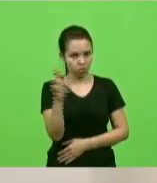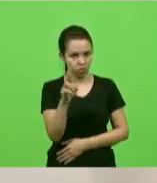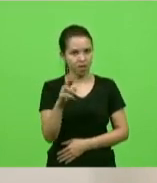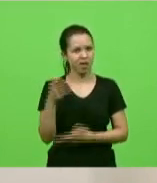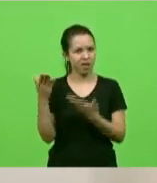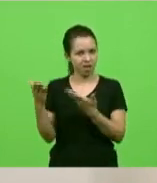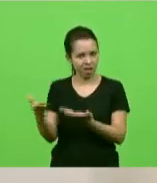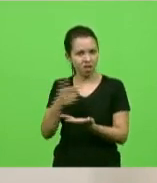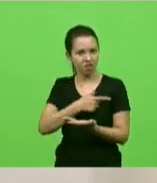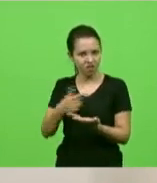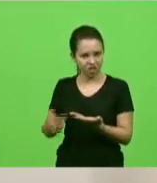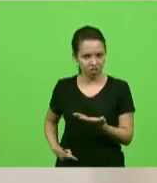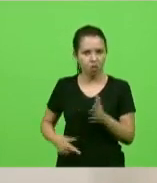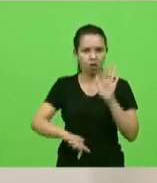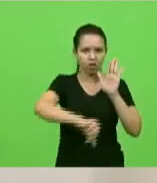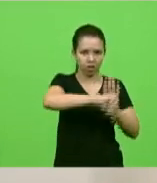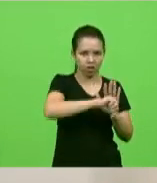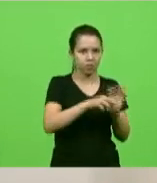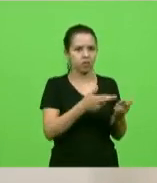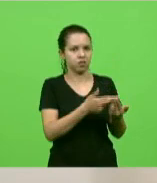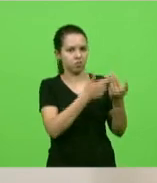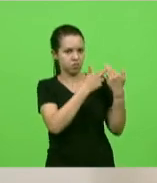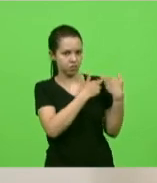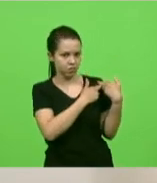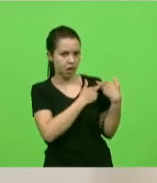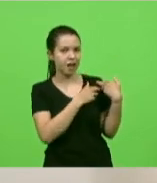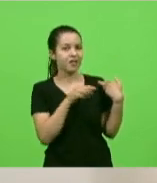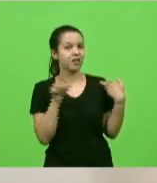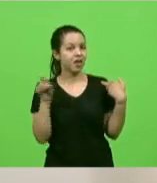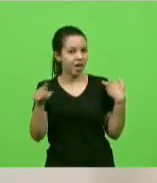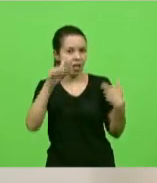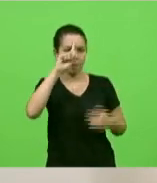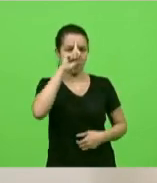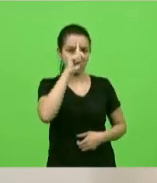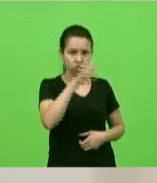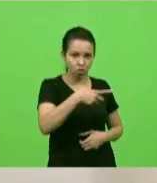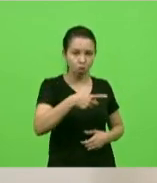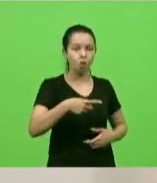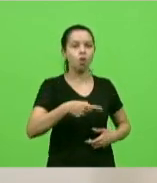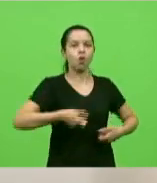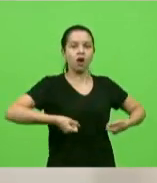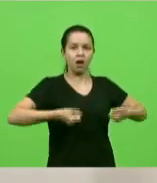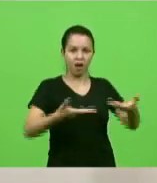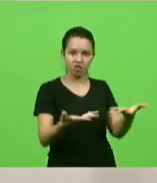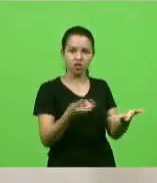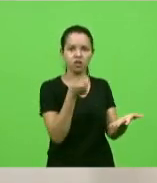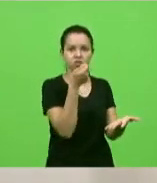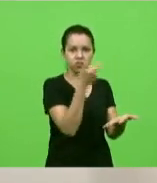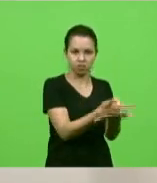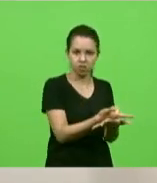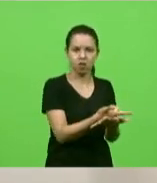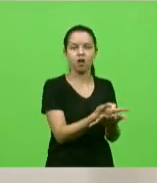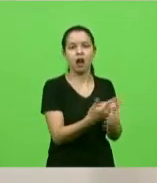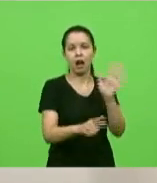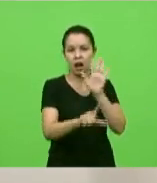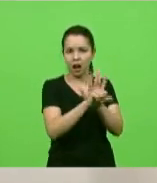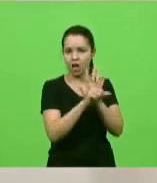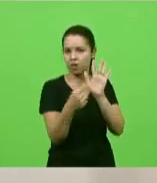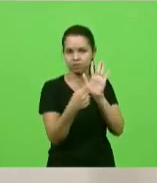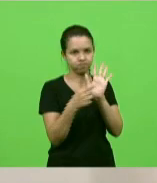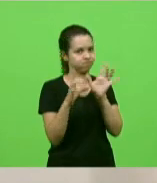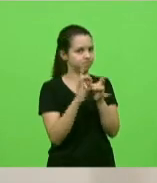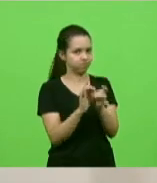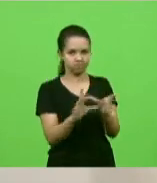o governador cometido crime de responsabilidade quando ordenou despesa não autorizada por lei e sem observância